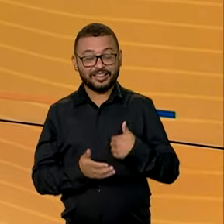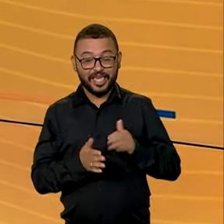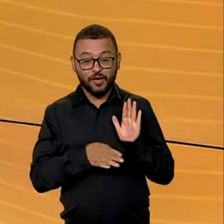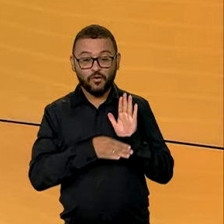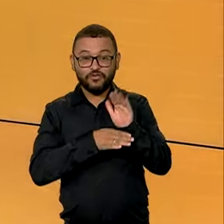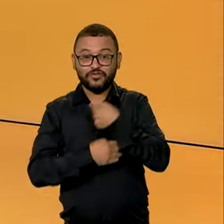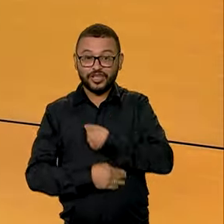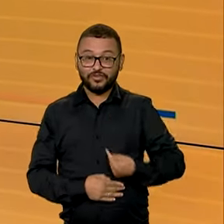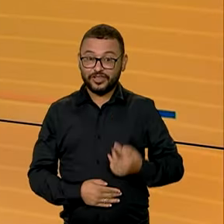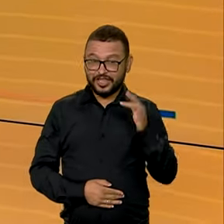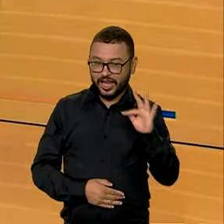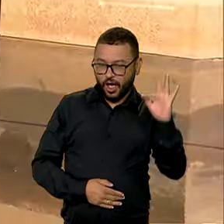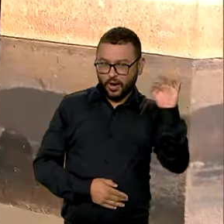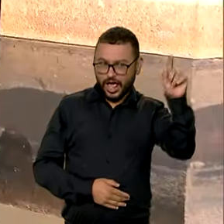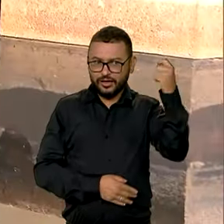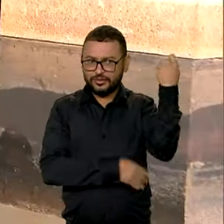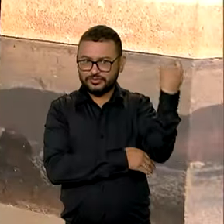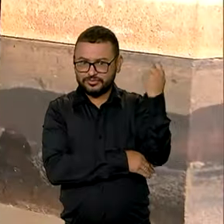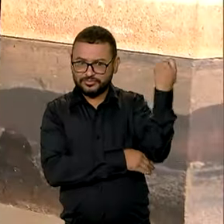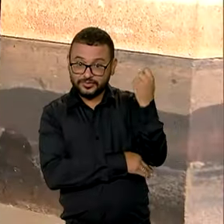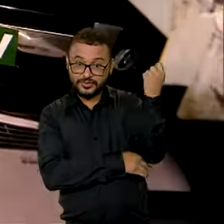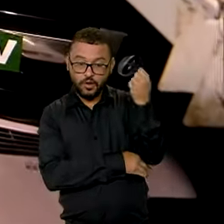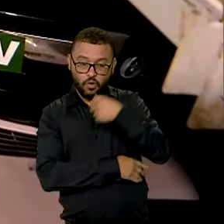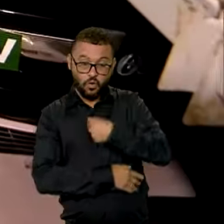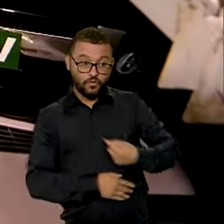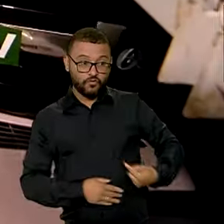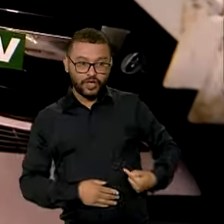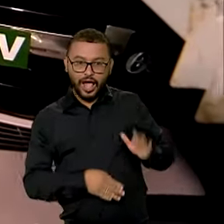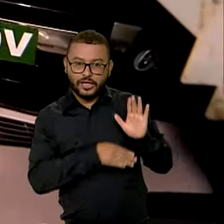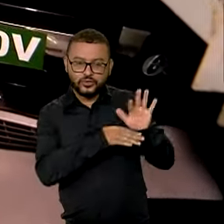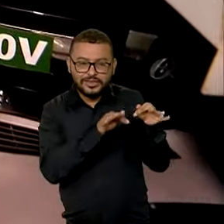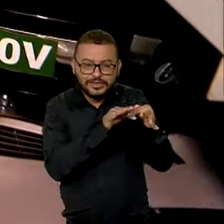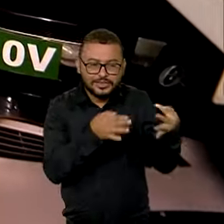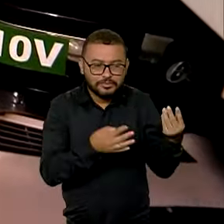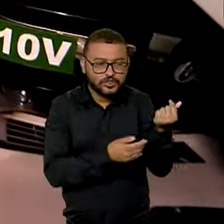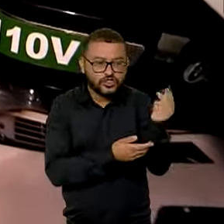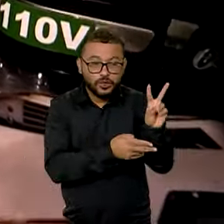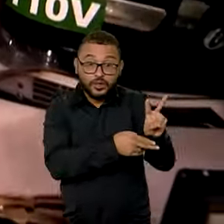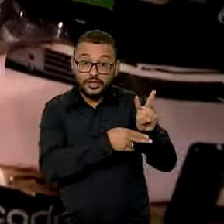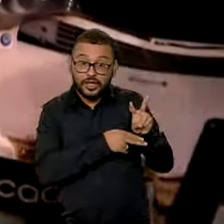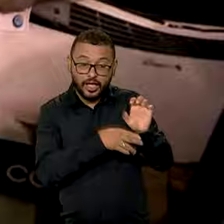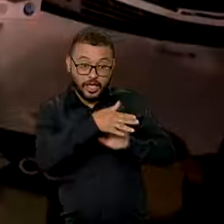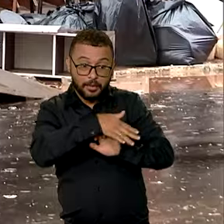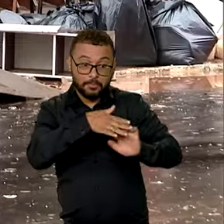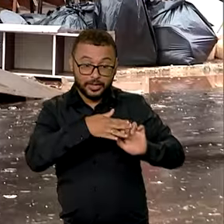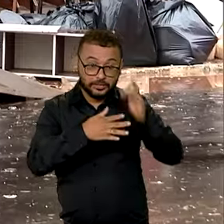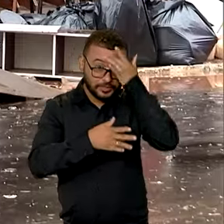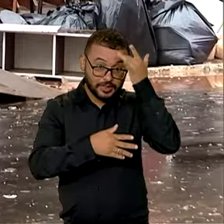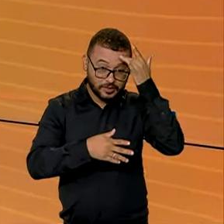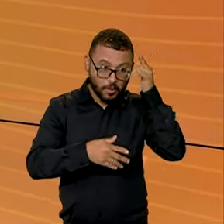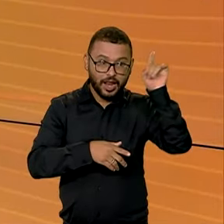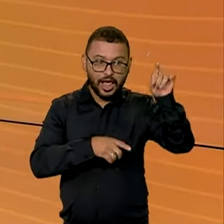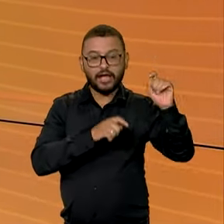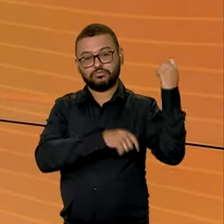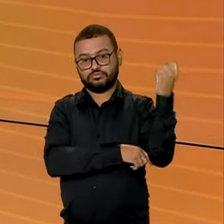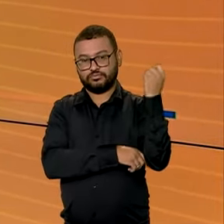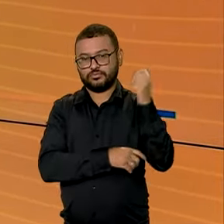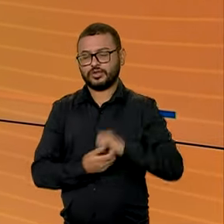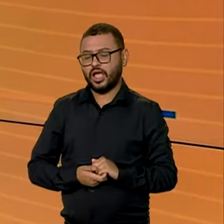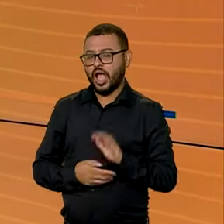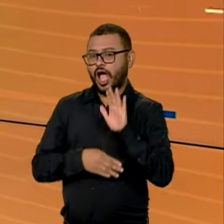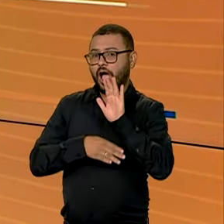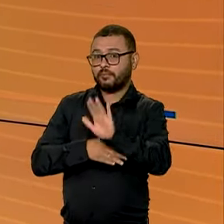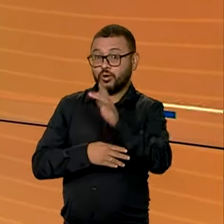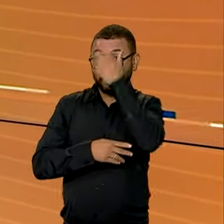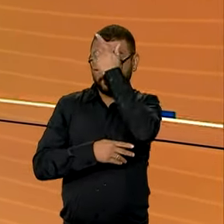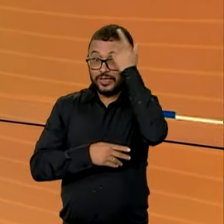apoio federal ao Rio Grande do Sul, governo simplifica acesso ao crédito para empresários e produtores gaúchos. Assistência